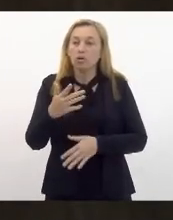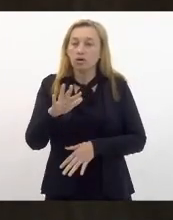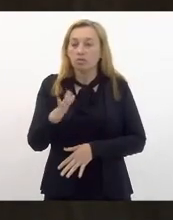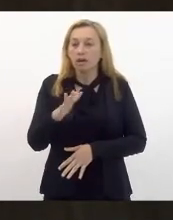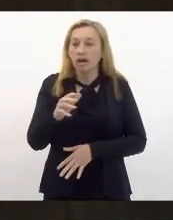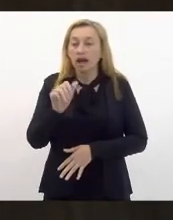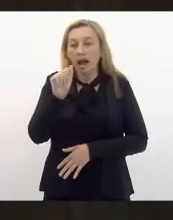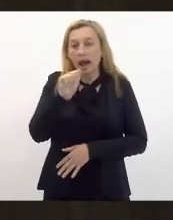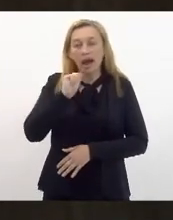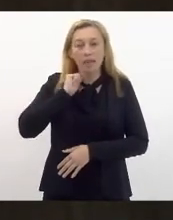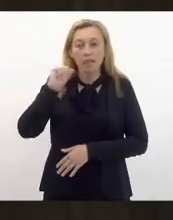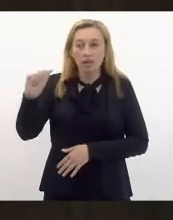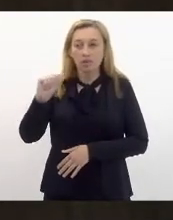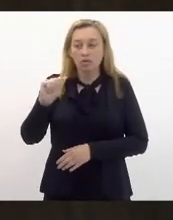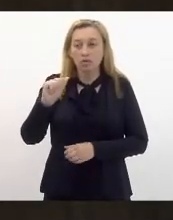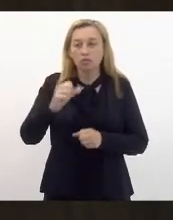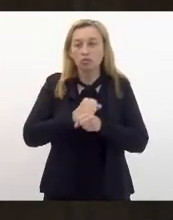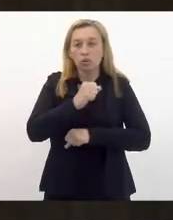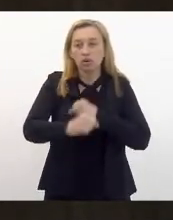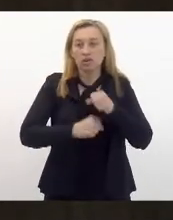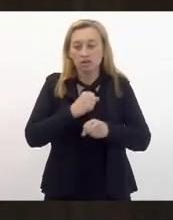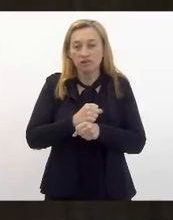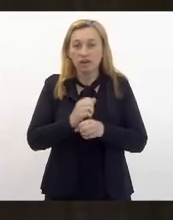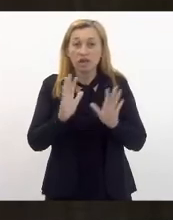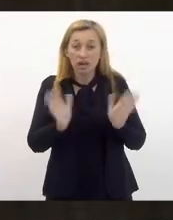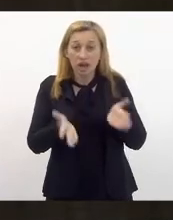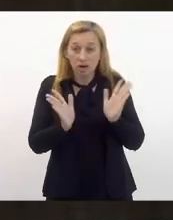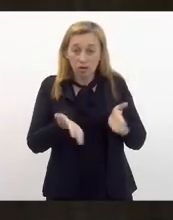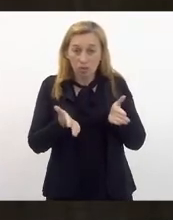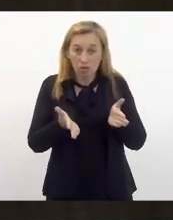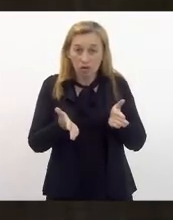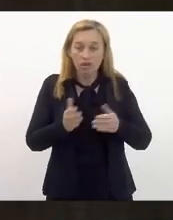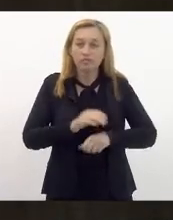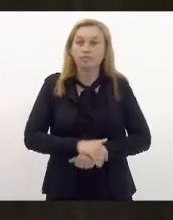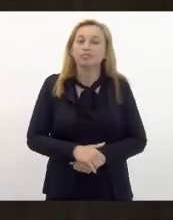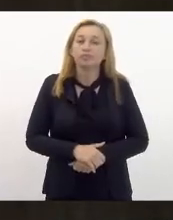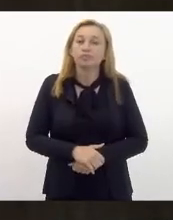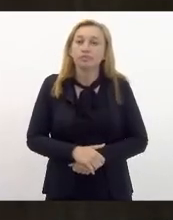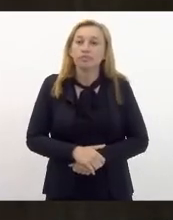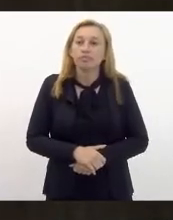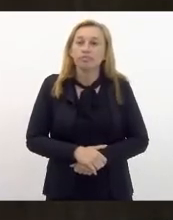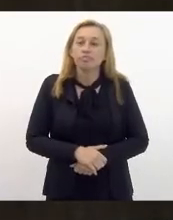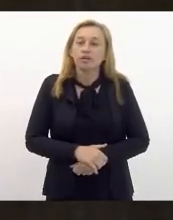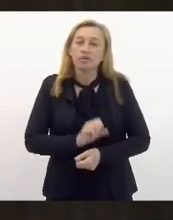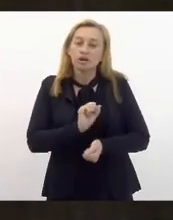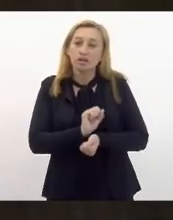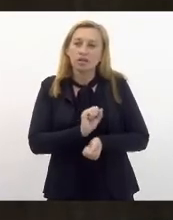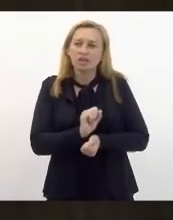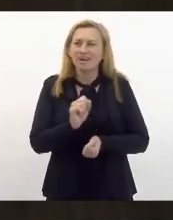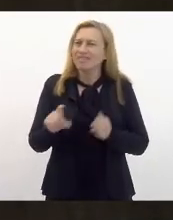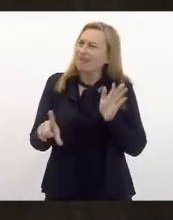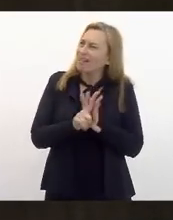Abril do ano que vem e agora esse adiamento eu fico meio convencional da falei